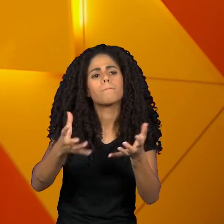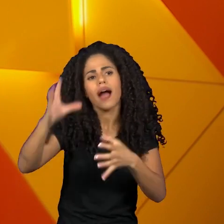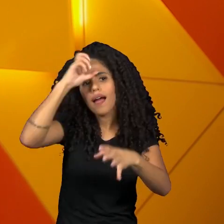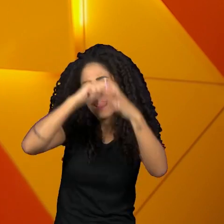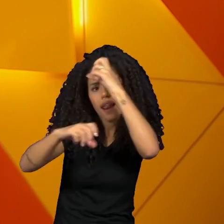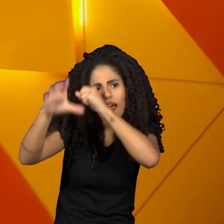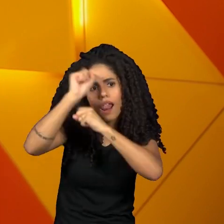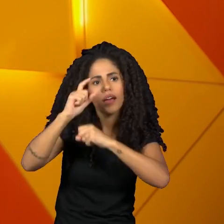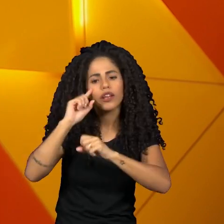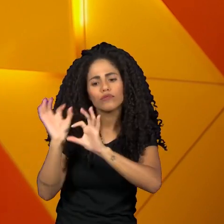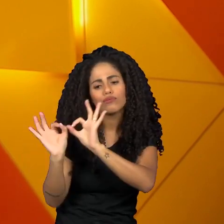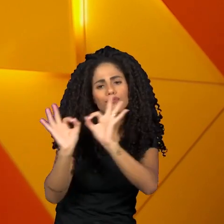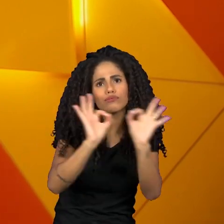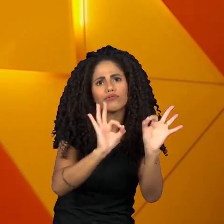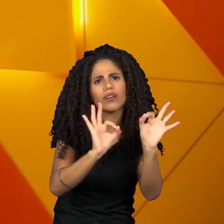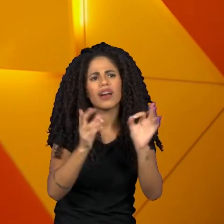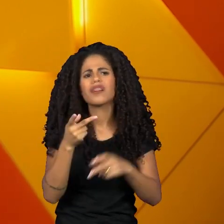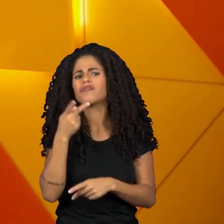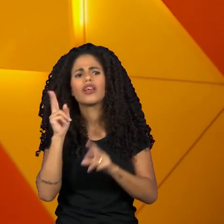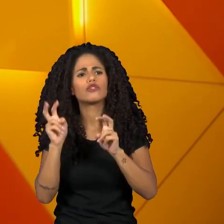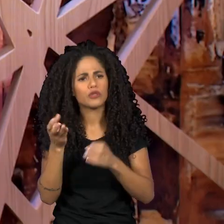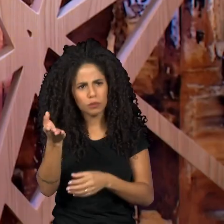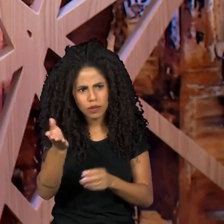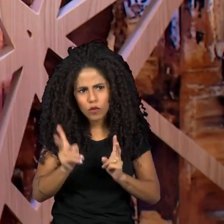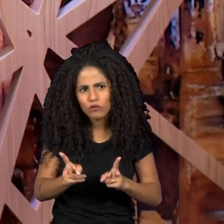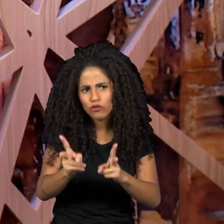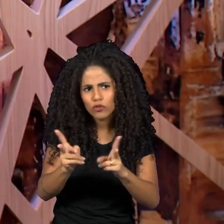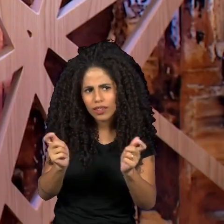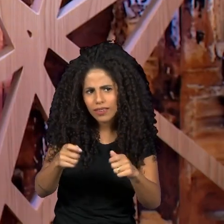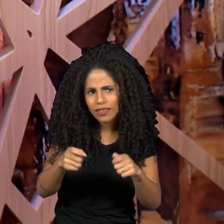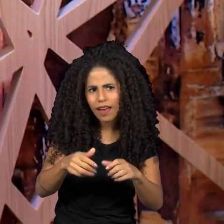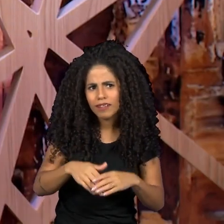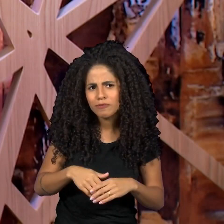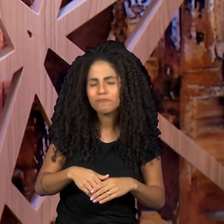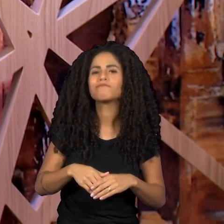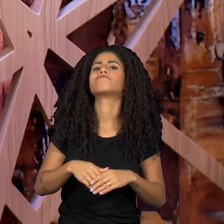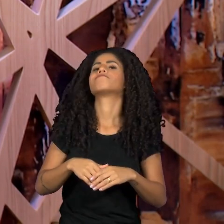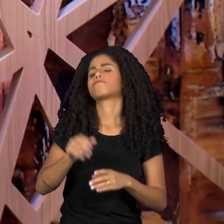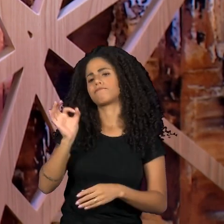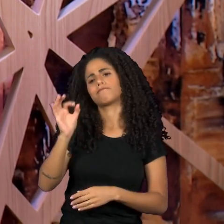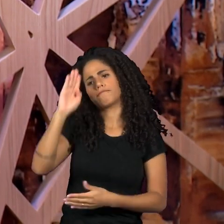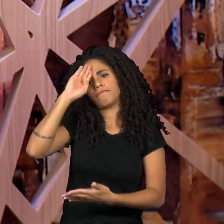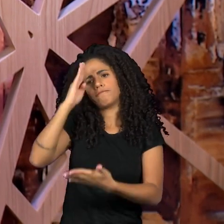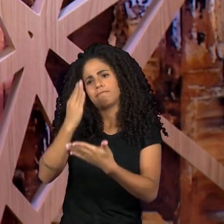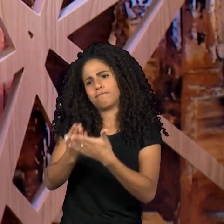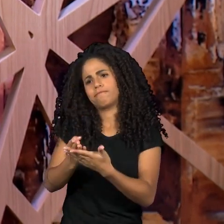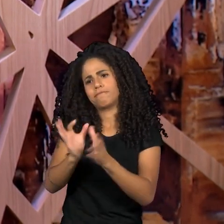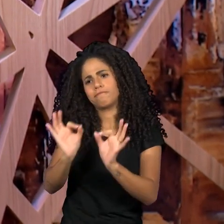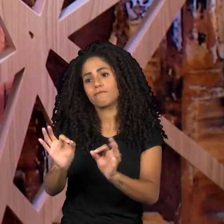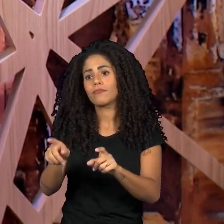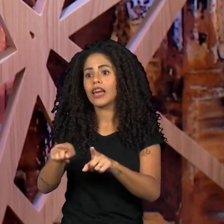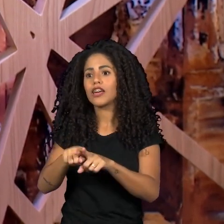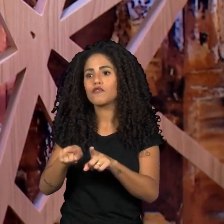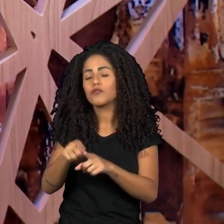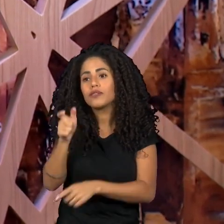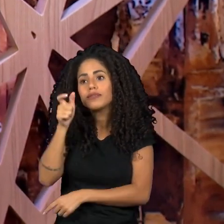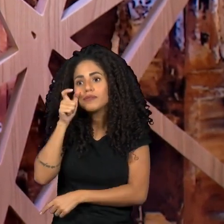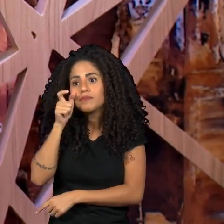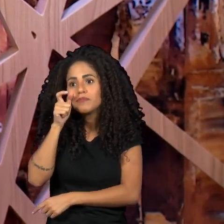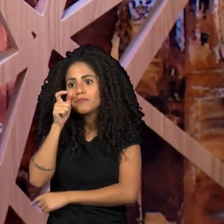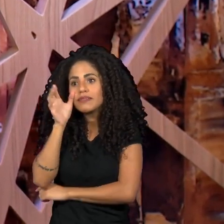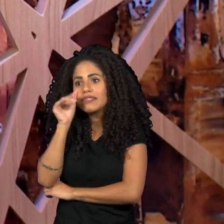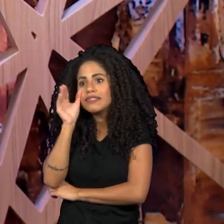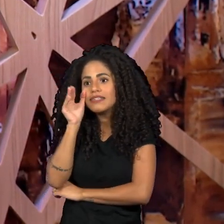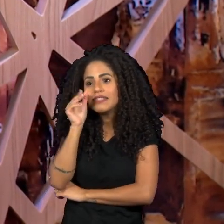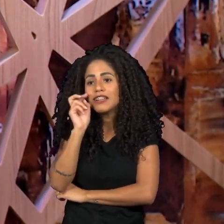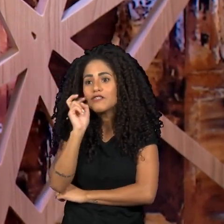que a gente acompanha. Dá para a gente falar um pouco mais sobre isso? Claro, com certeza. Eu fico bastante encantado de ver esse